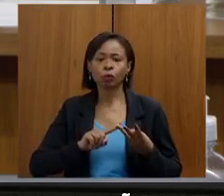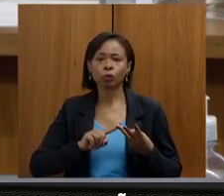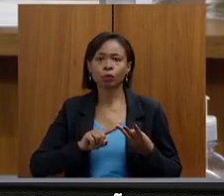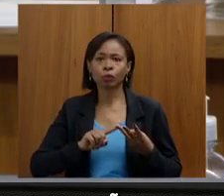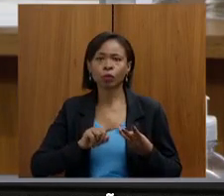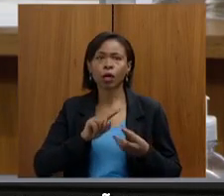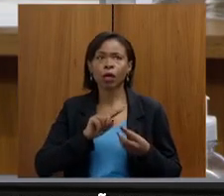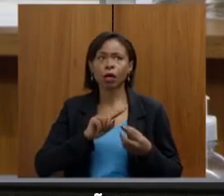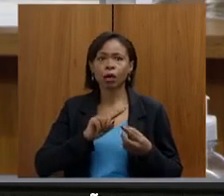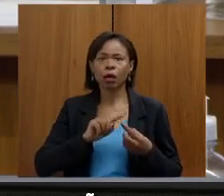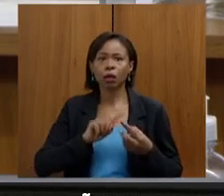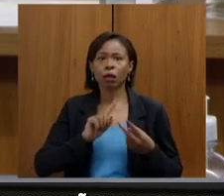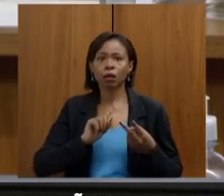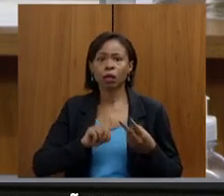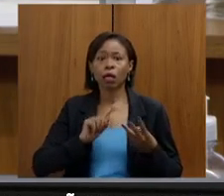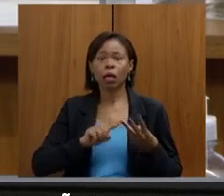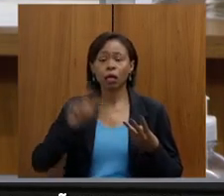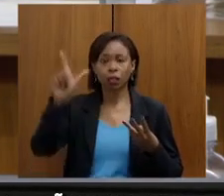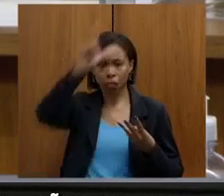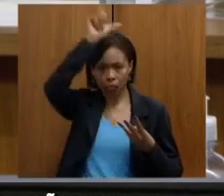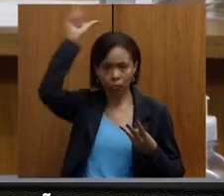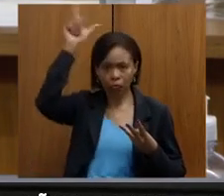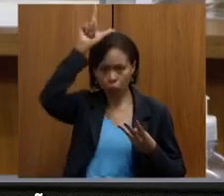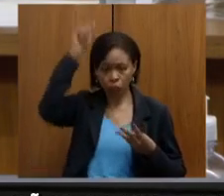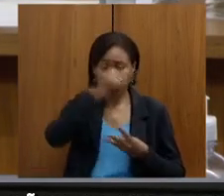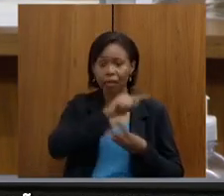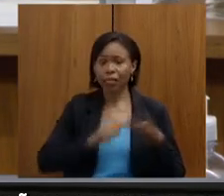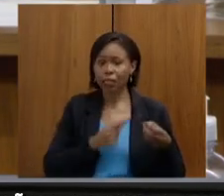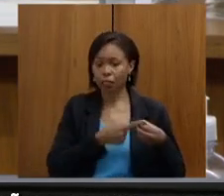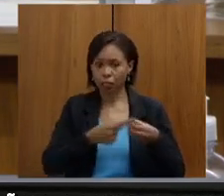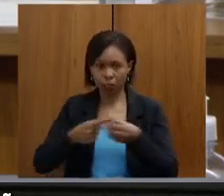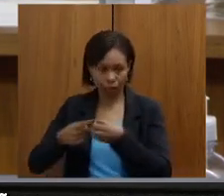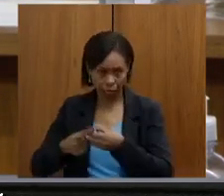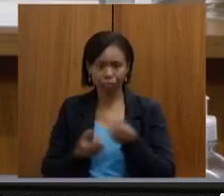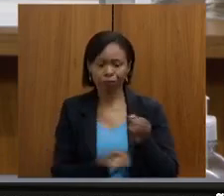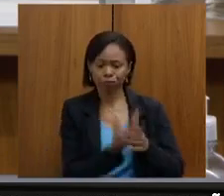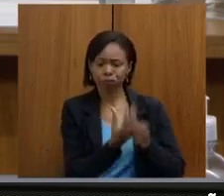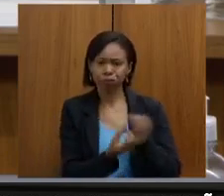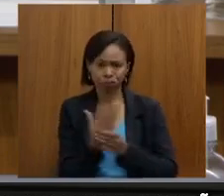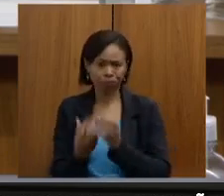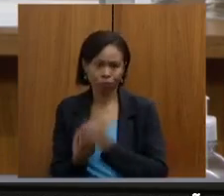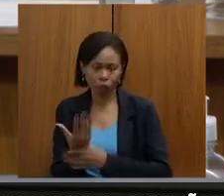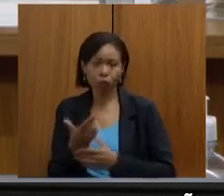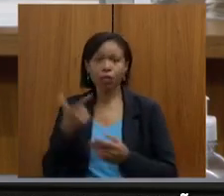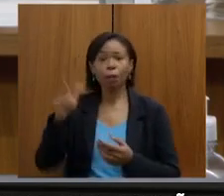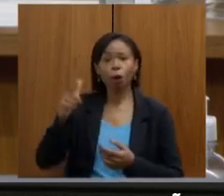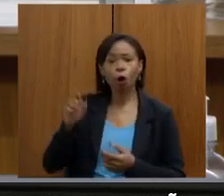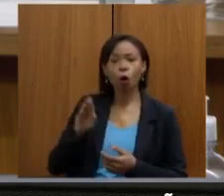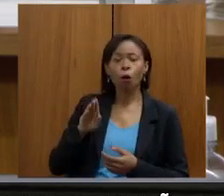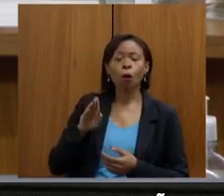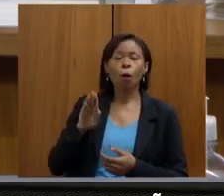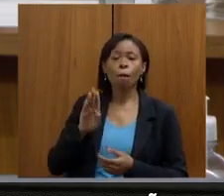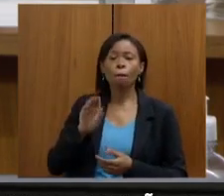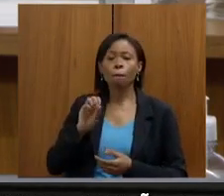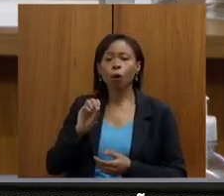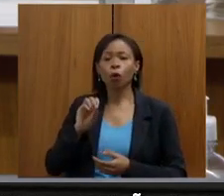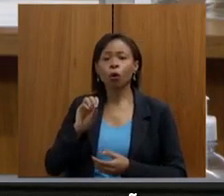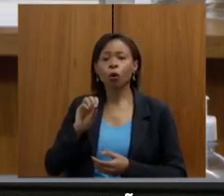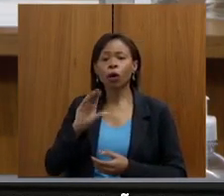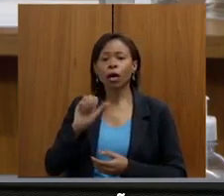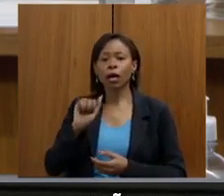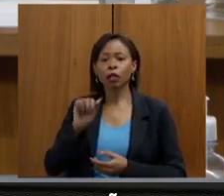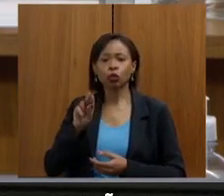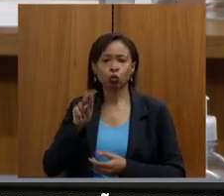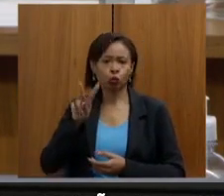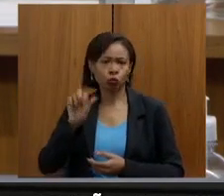o Marcos Francisco sai Santa Luzia após isso nós já inauguramos Bocaiuva João Pinheiro